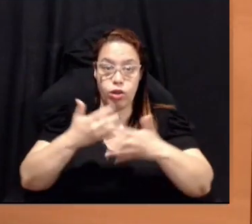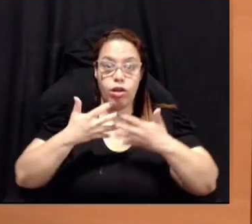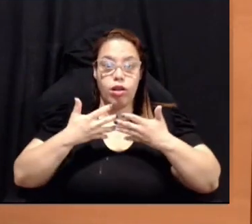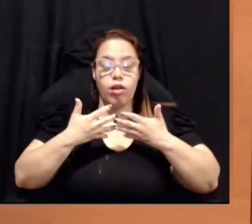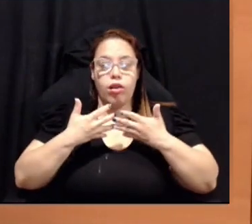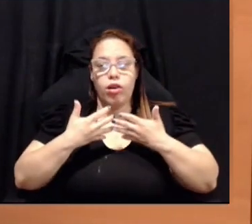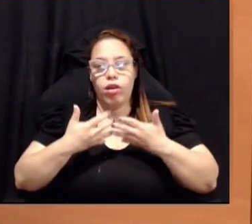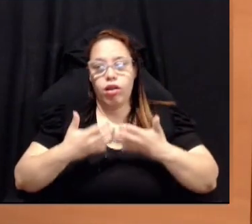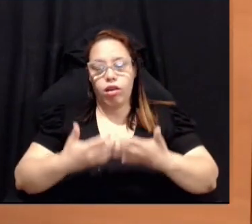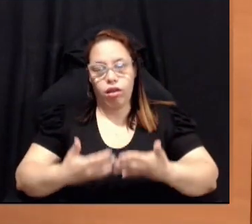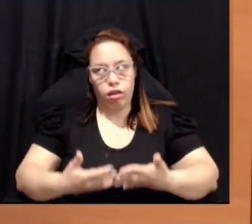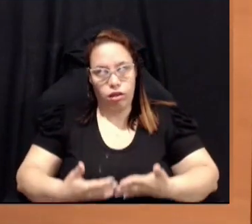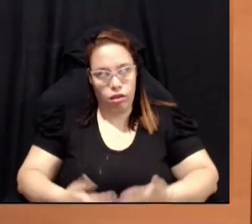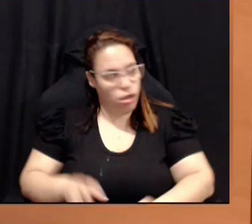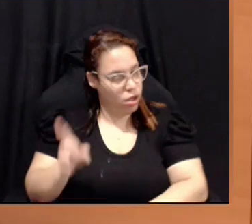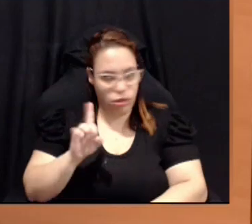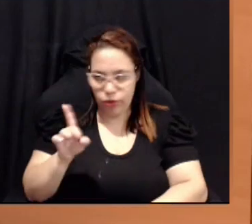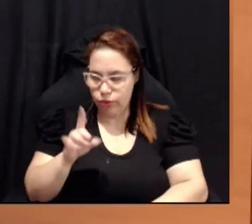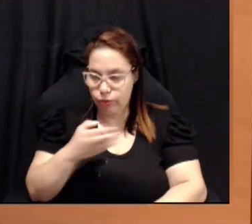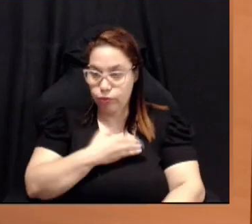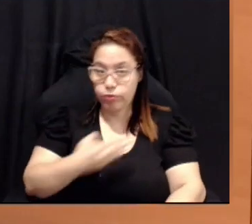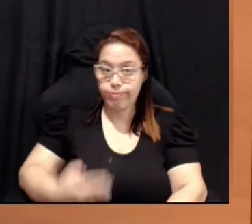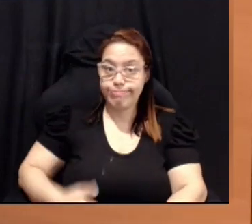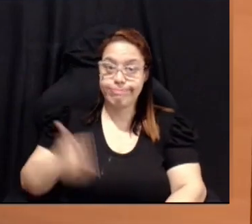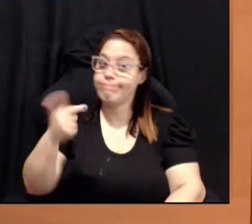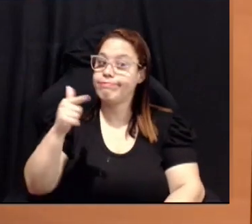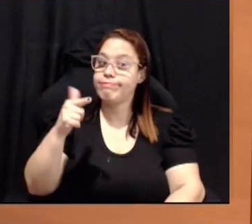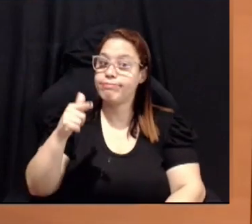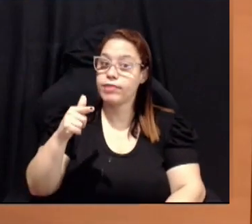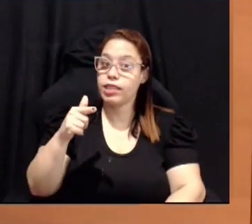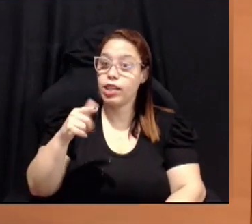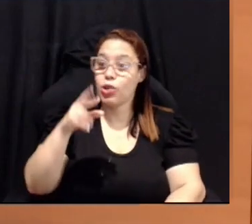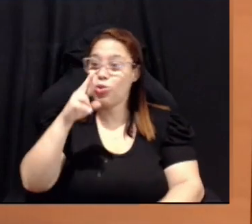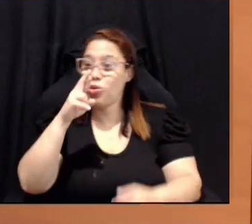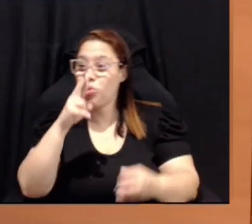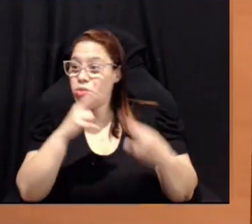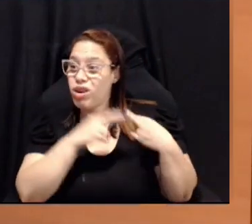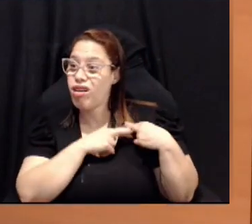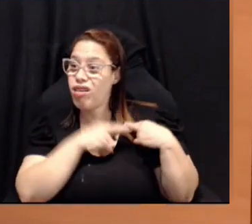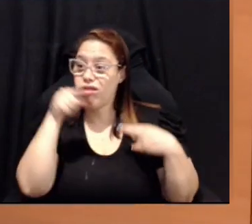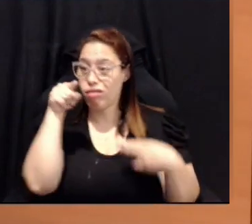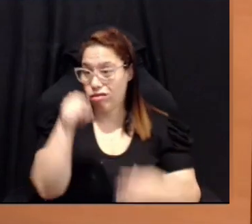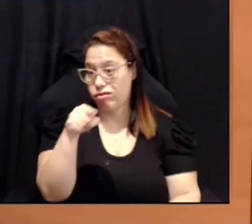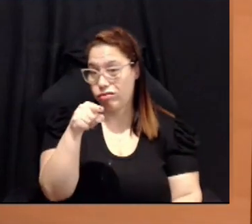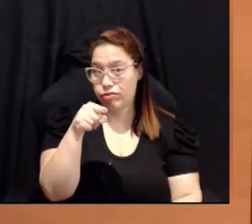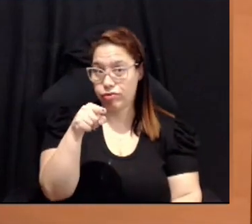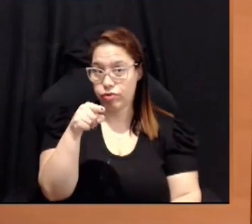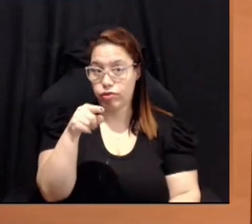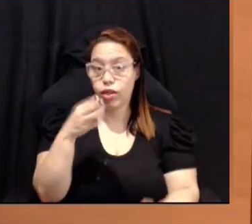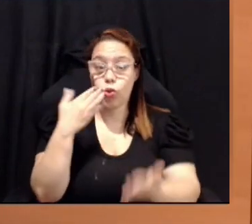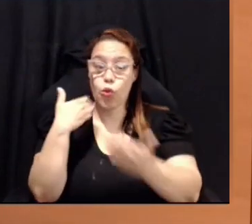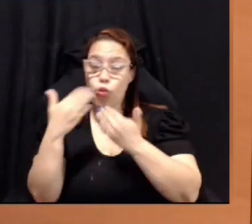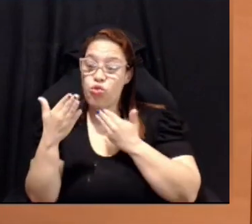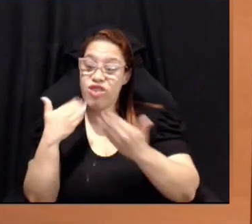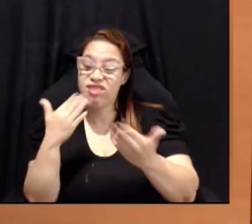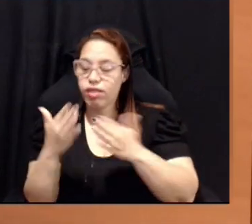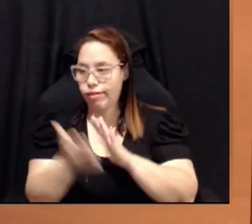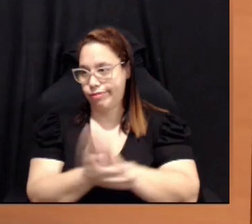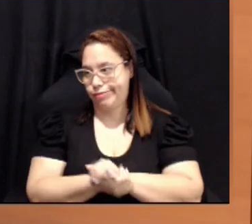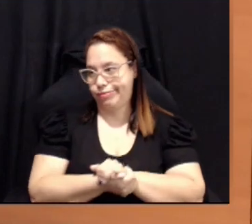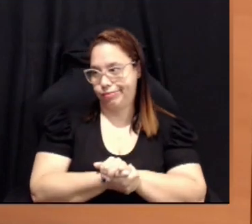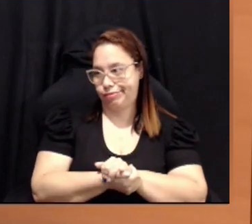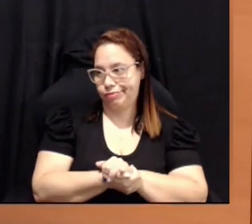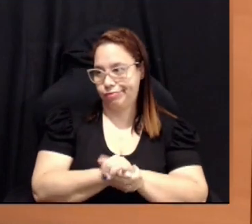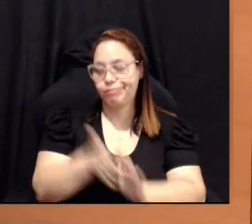sobrecarregar um outro órgão público que não tem essa função de ir lá e fazer o tete-a-tete. E com isso a gente